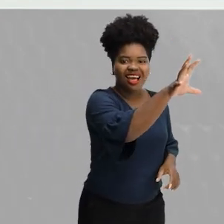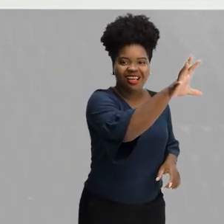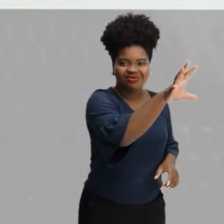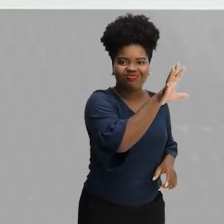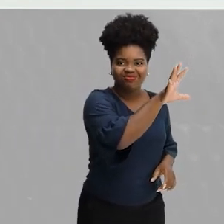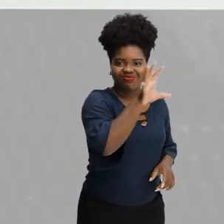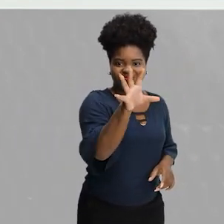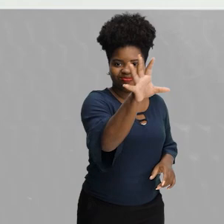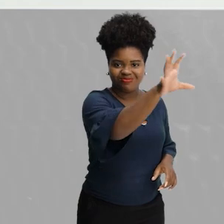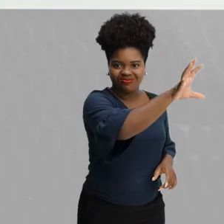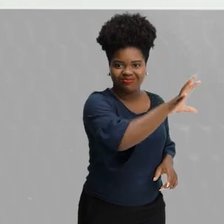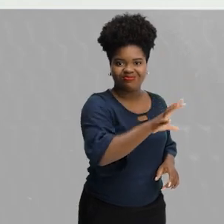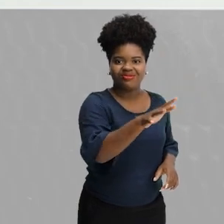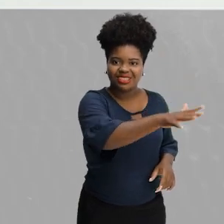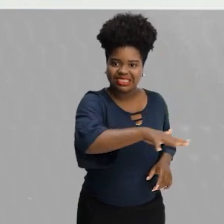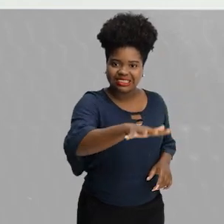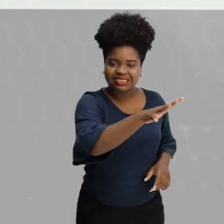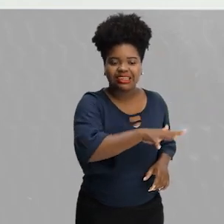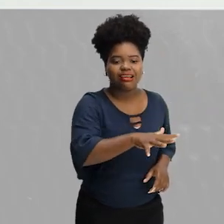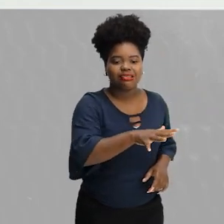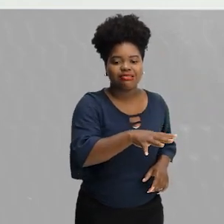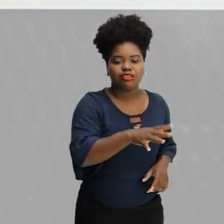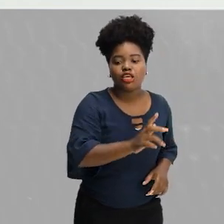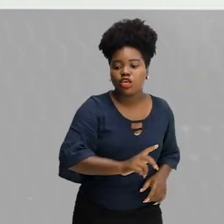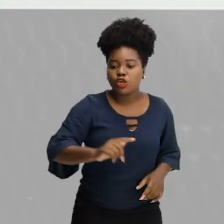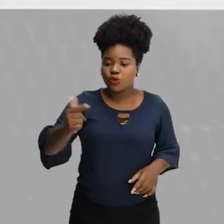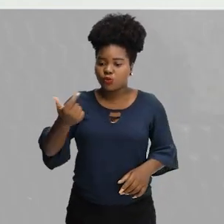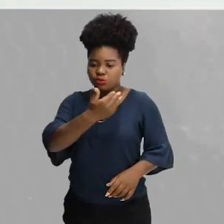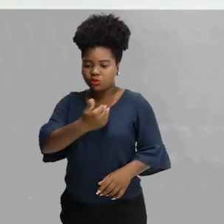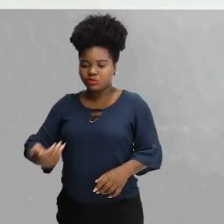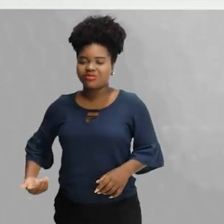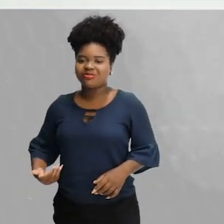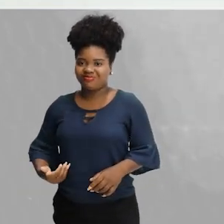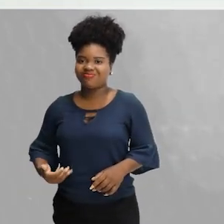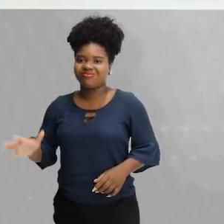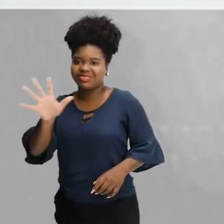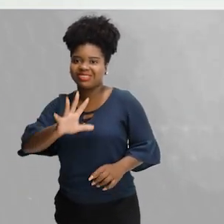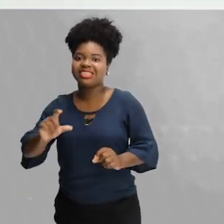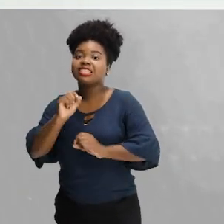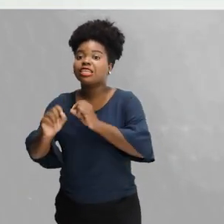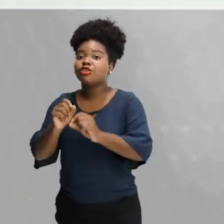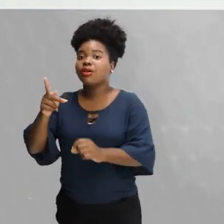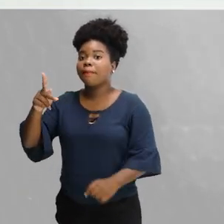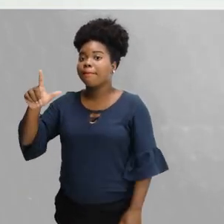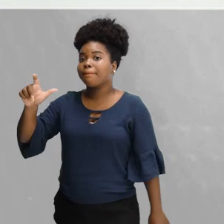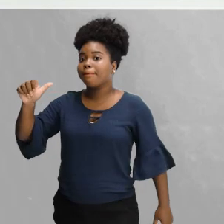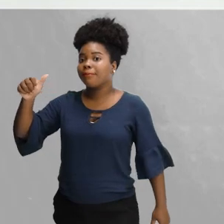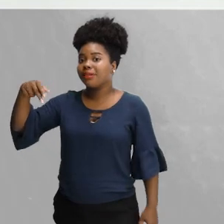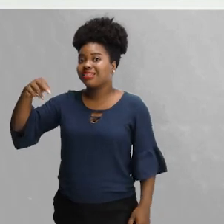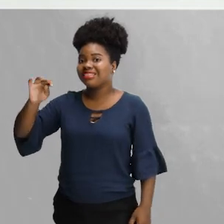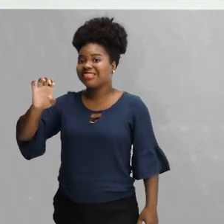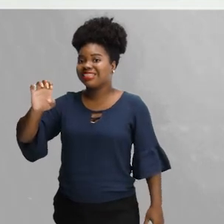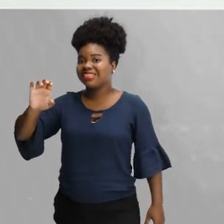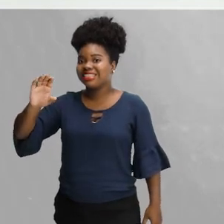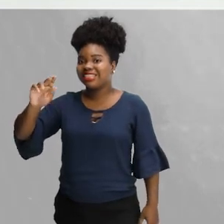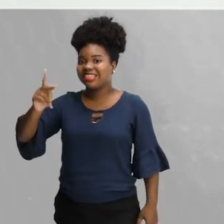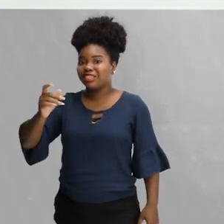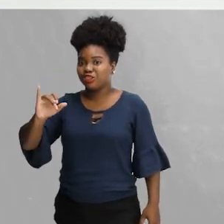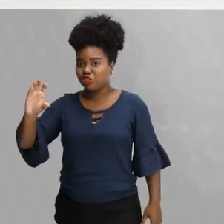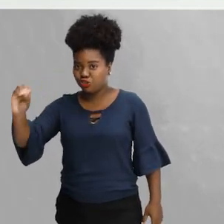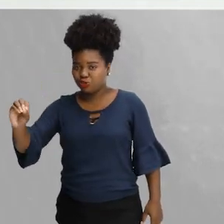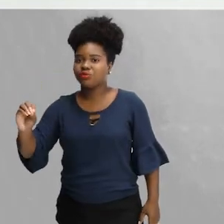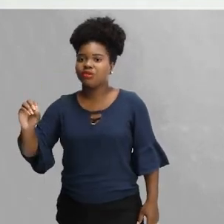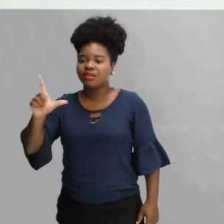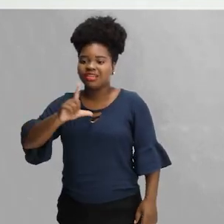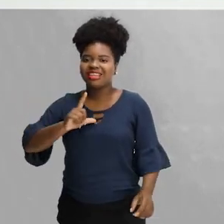E dentro do processo dos governos gerais, a gente passa a ter as plantations, que é grande lavoura de exportação. Olha